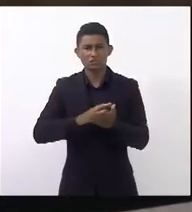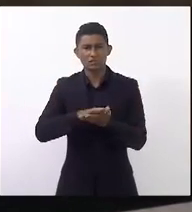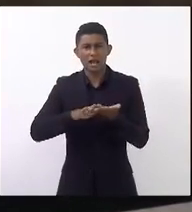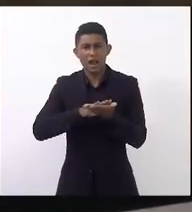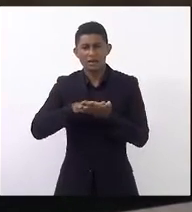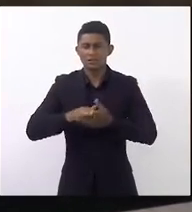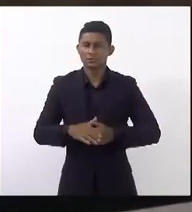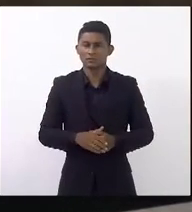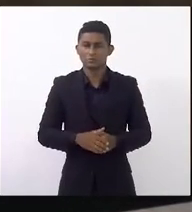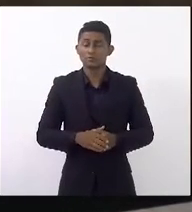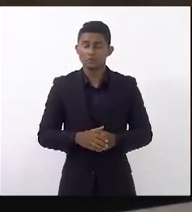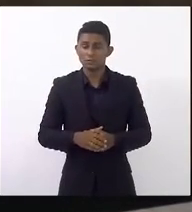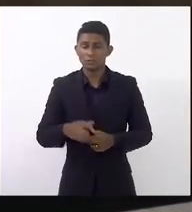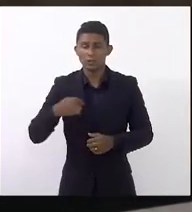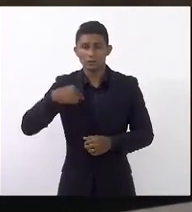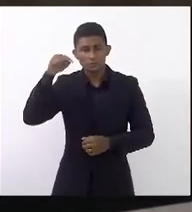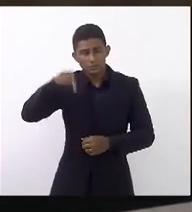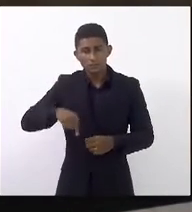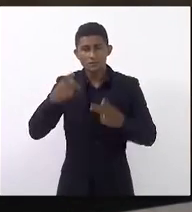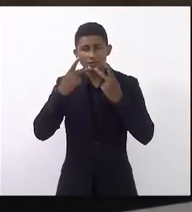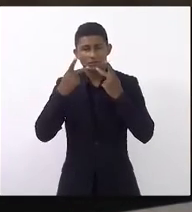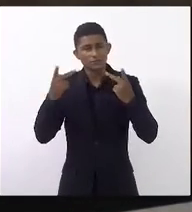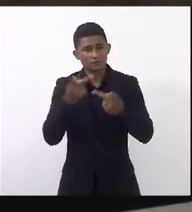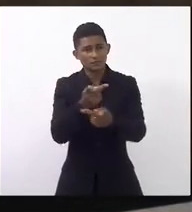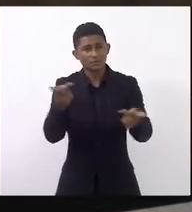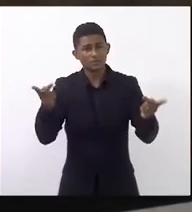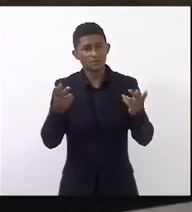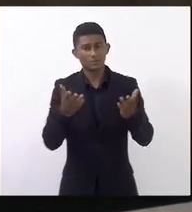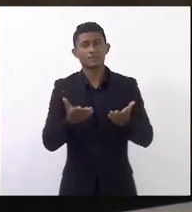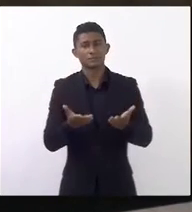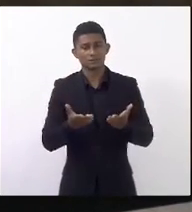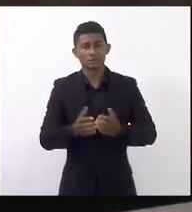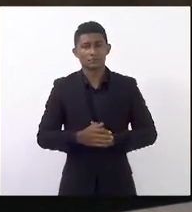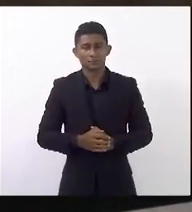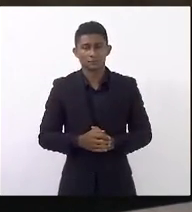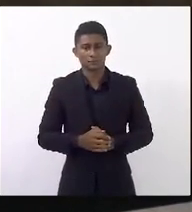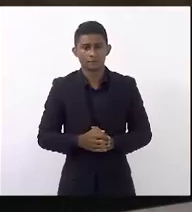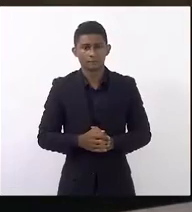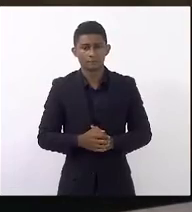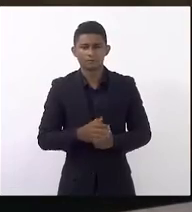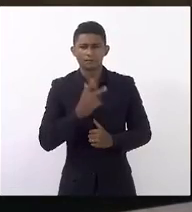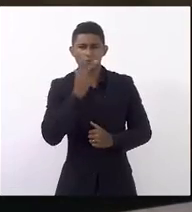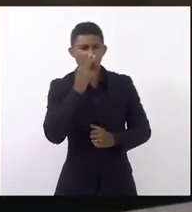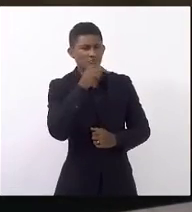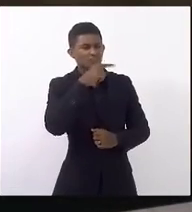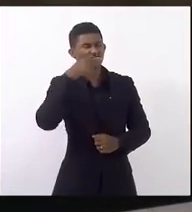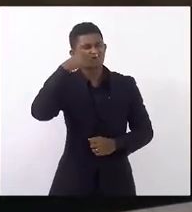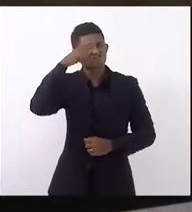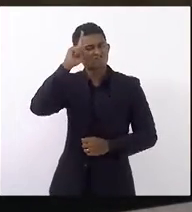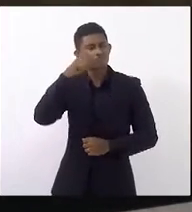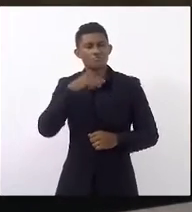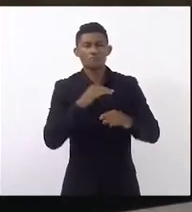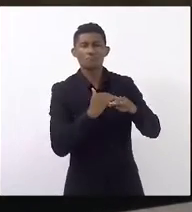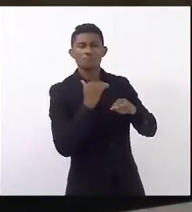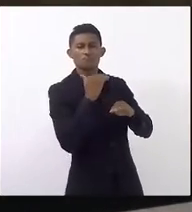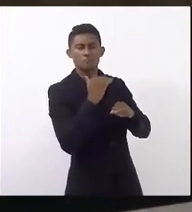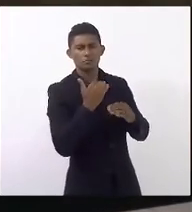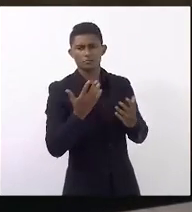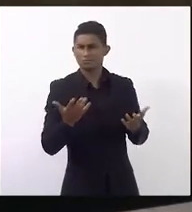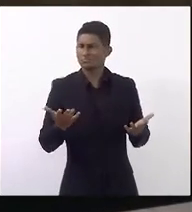posso deixar registrado isso aqui. Talvez a soberba de achar que já está tudo resolvido,